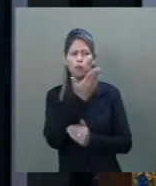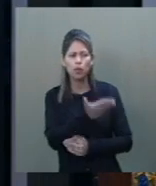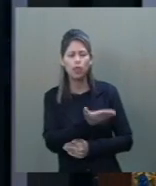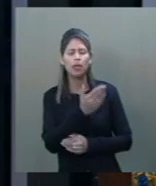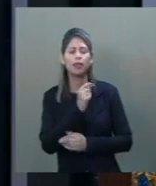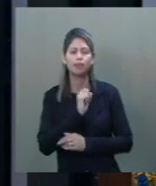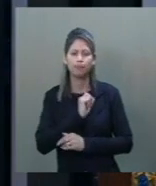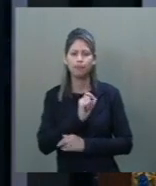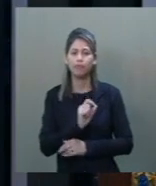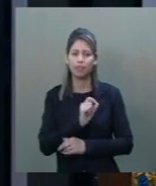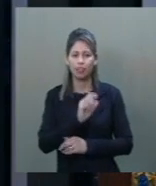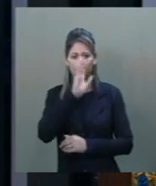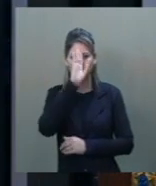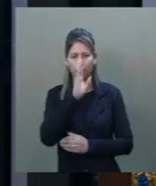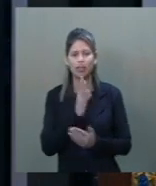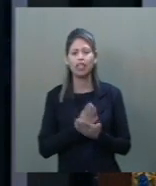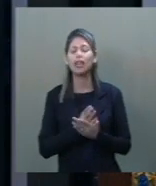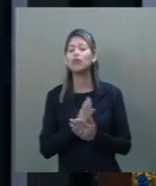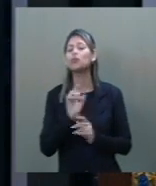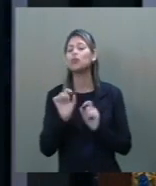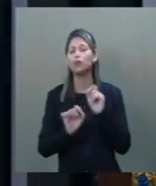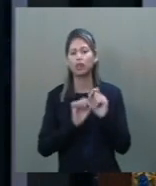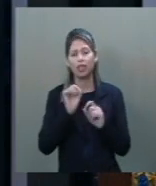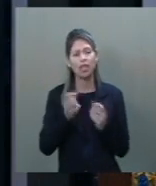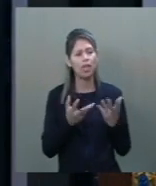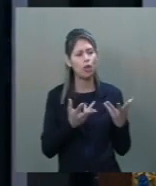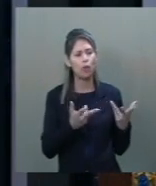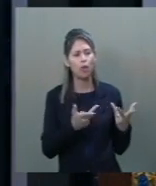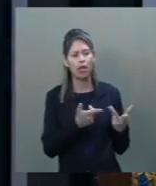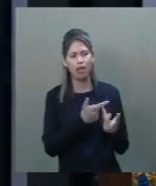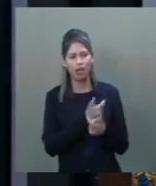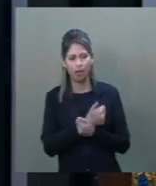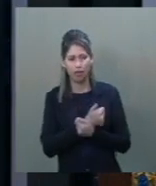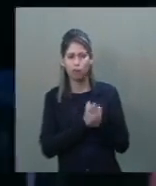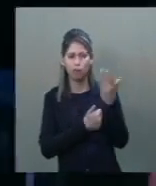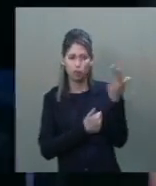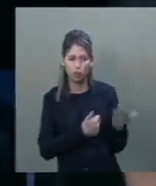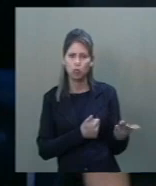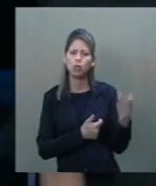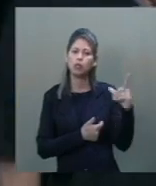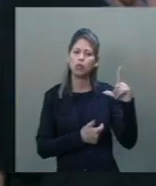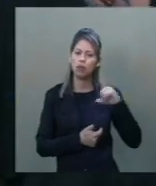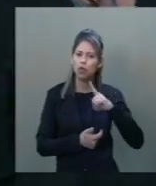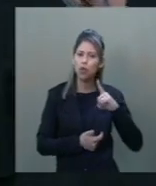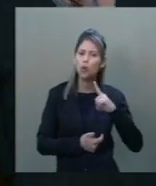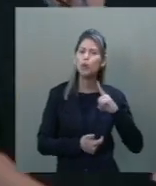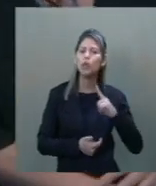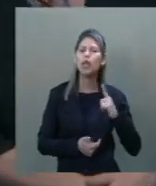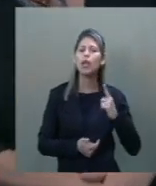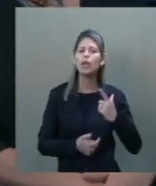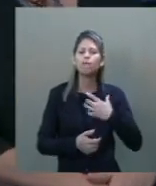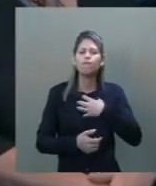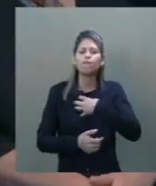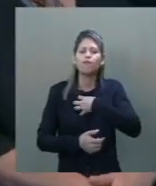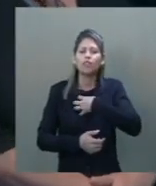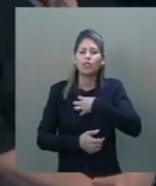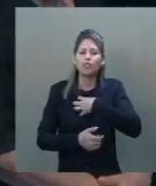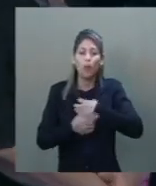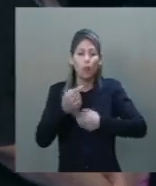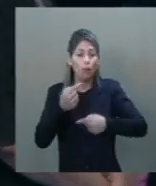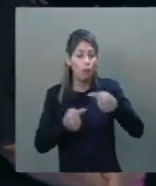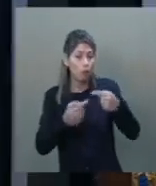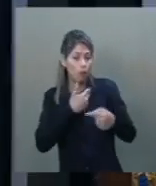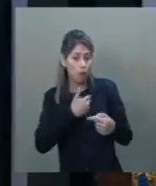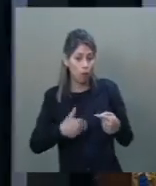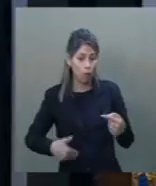certeza que uma das maiores qualidades raras que você tem é ter espírito público. E isso o Senado e a